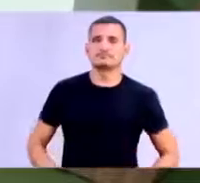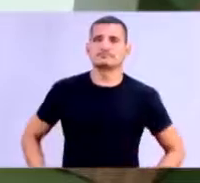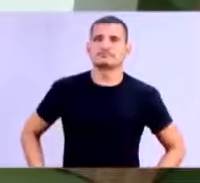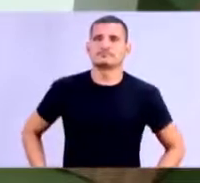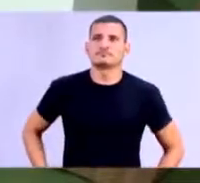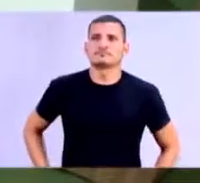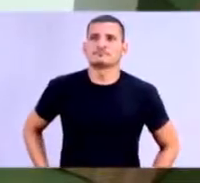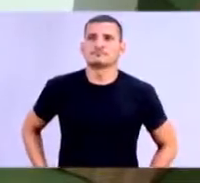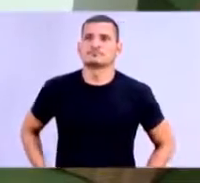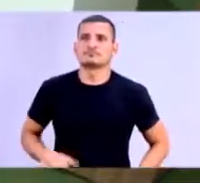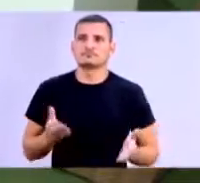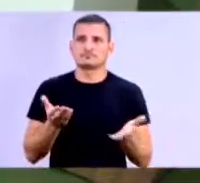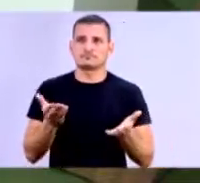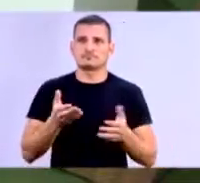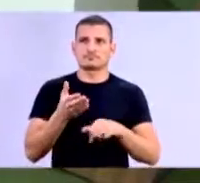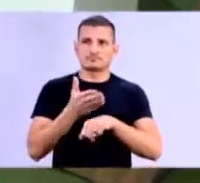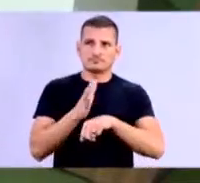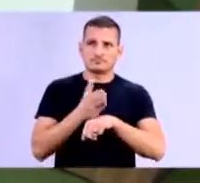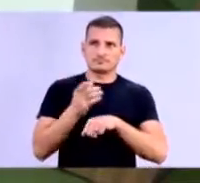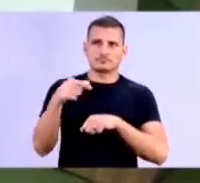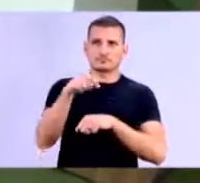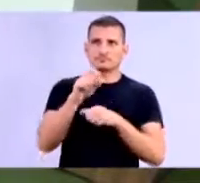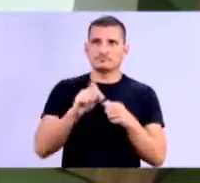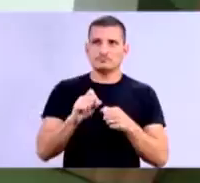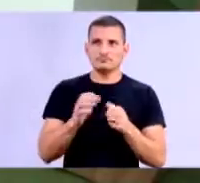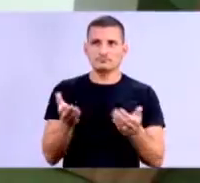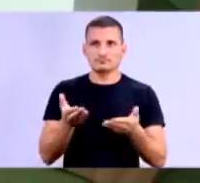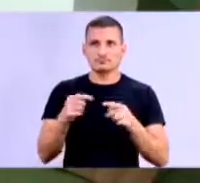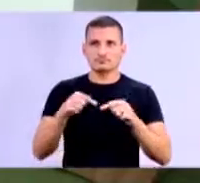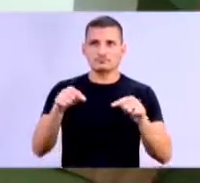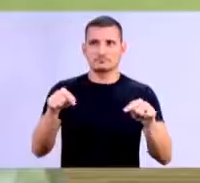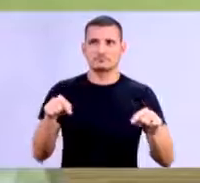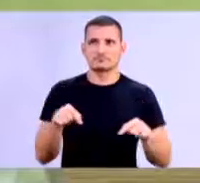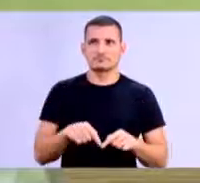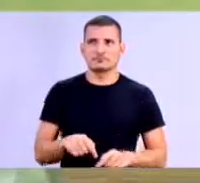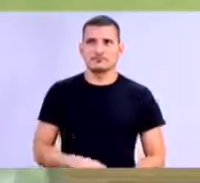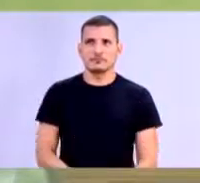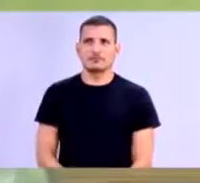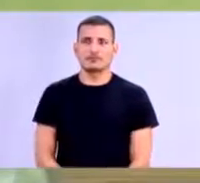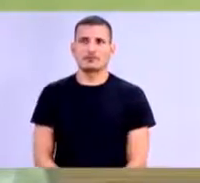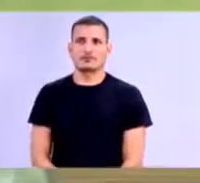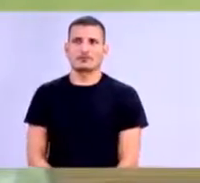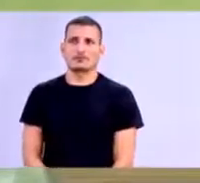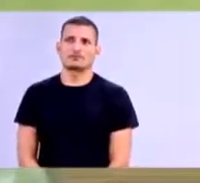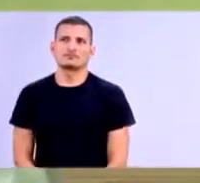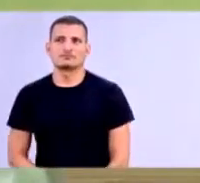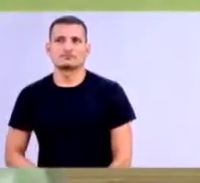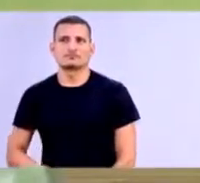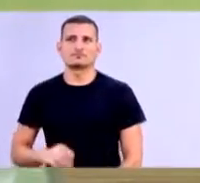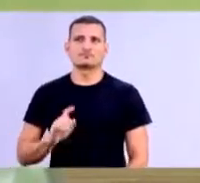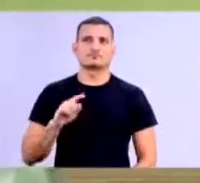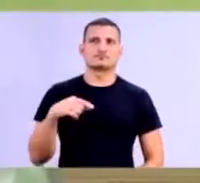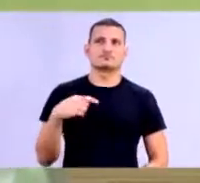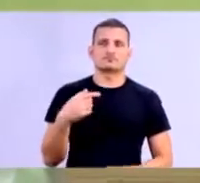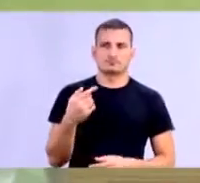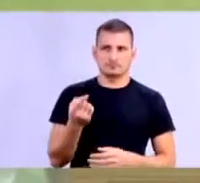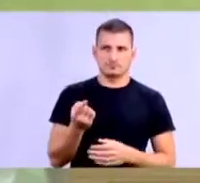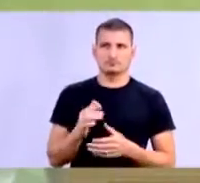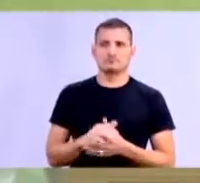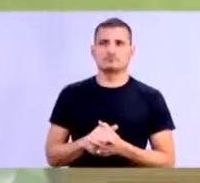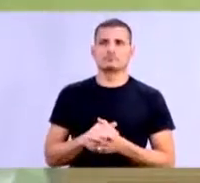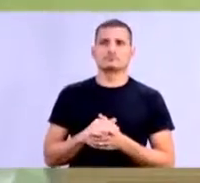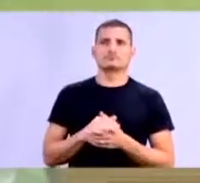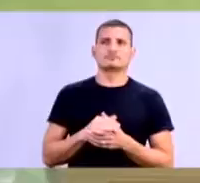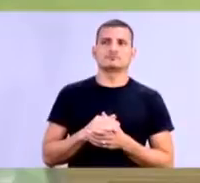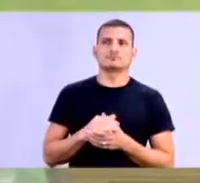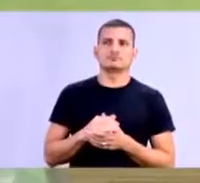falar sobre a atividade que vocês vão fazer agora em sala de aula. Isso, e depois a gente retoma um pouquinho essa questão